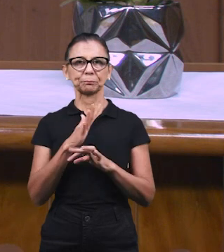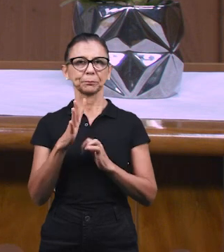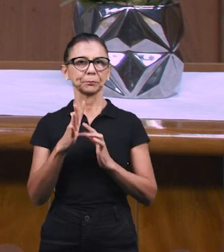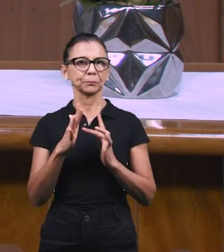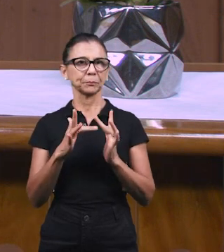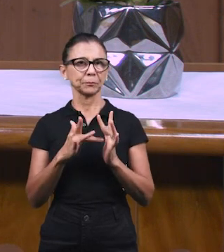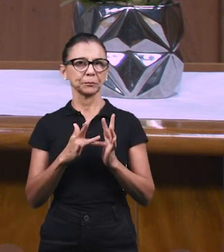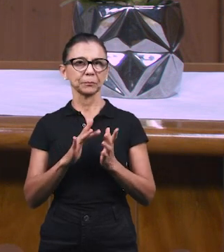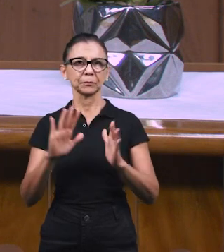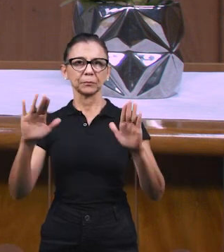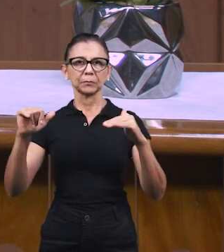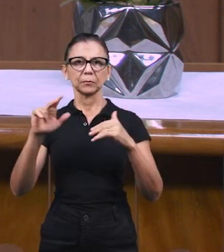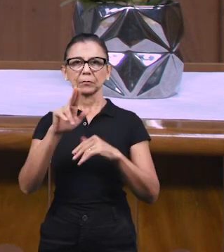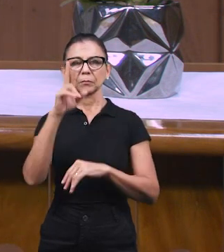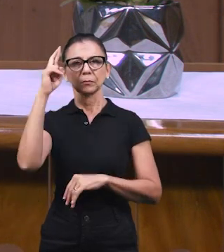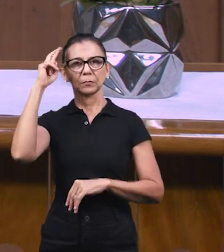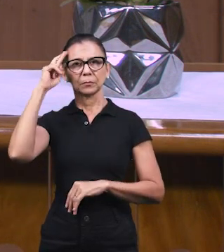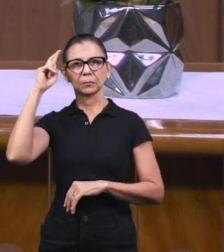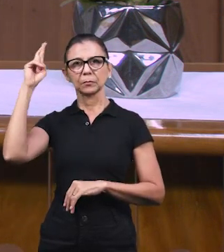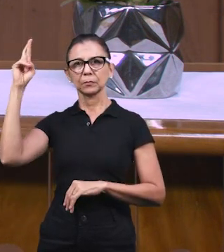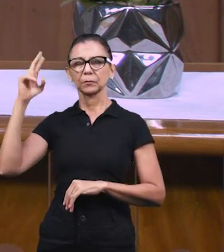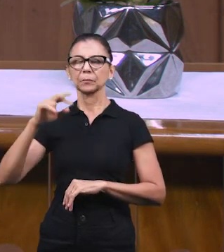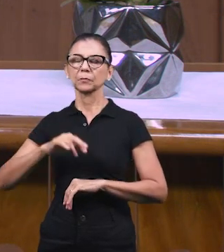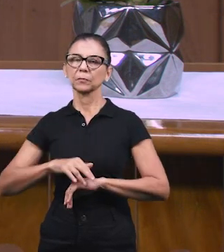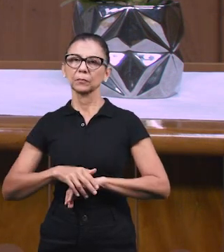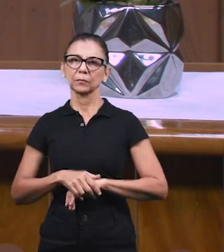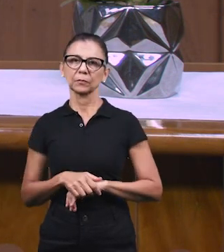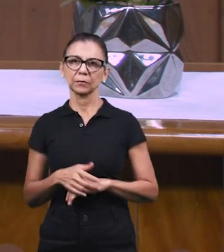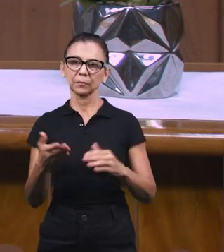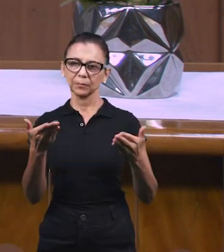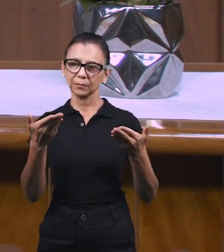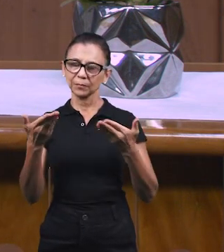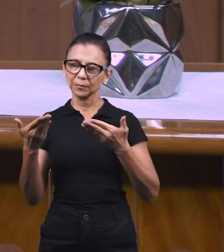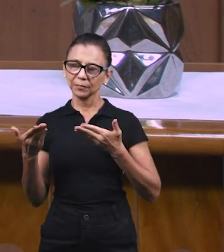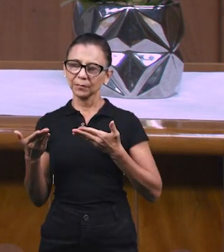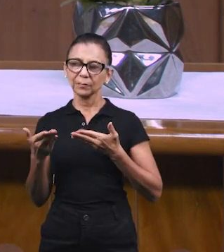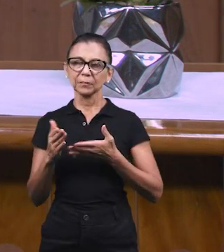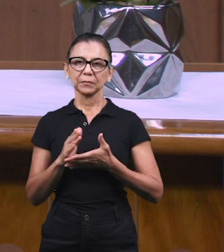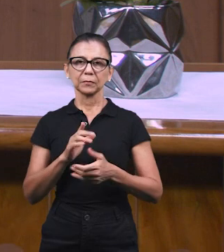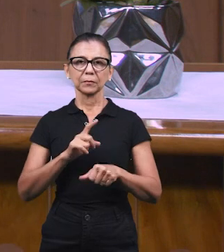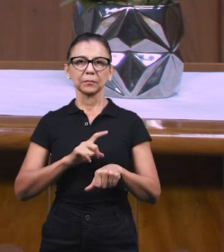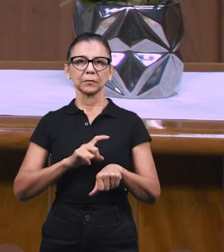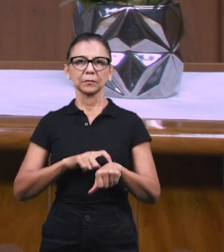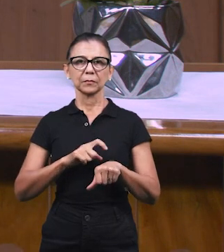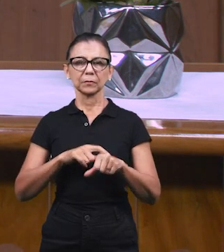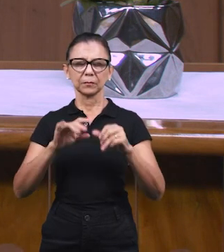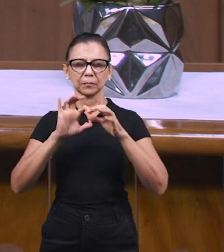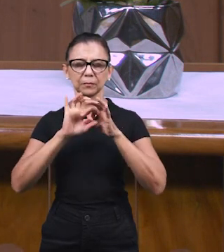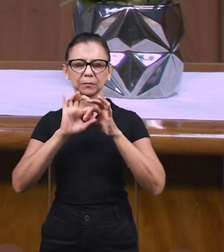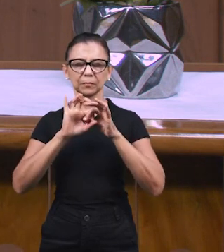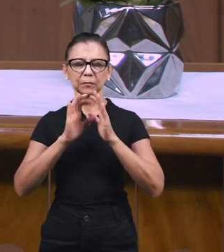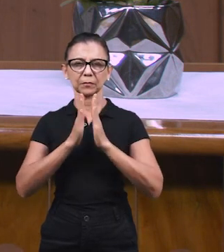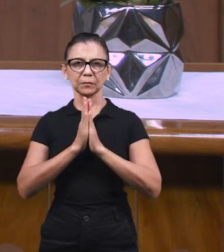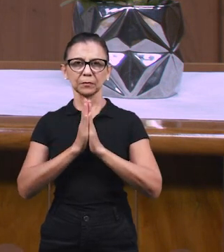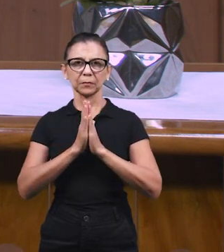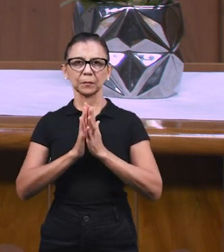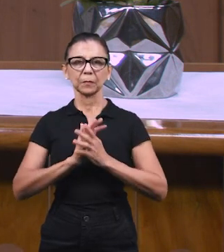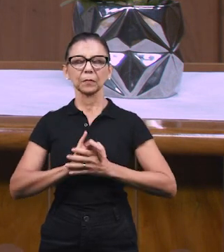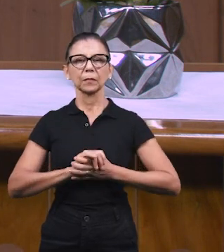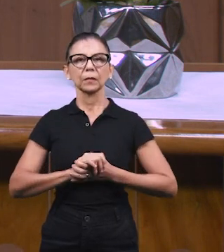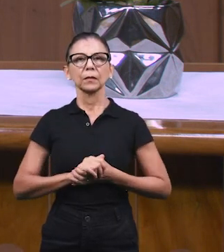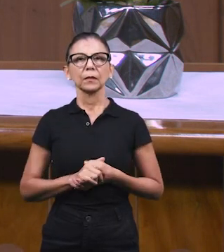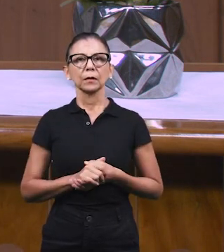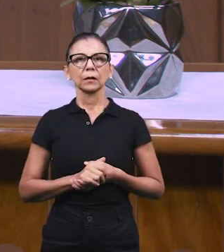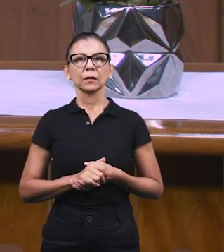Glória a Jesus, bendito seja o nome do Senhor. Convido a todos para curvarmos as nossas frontes e orarmos ao Senhor.